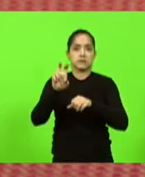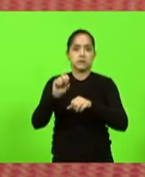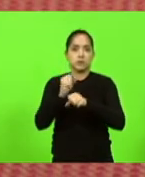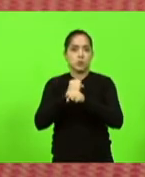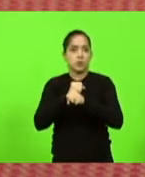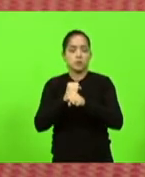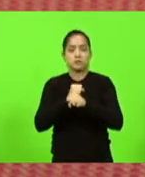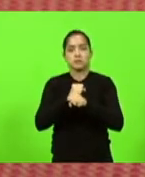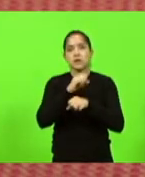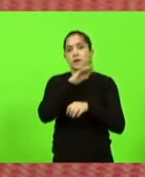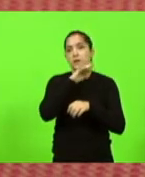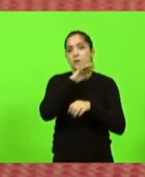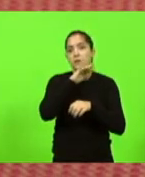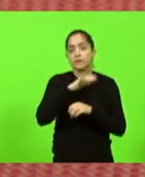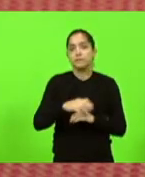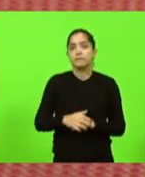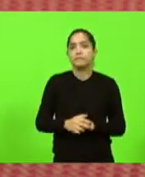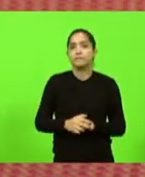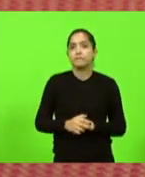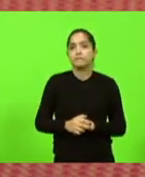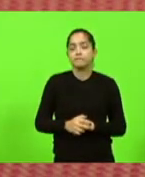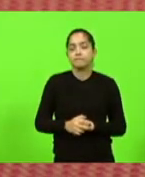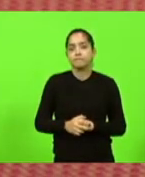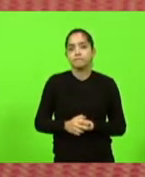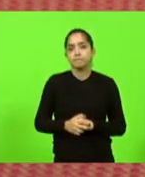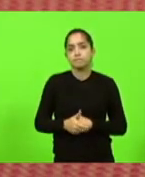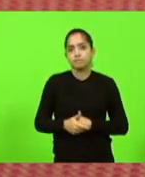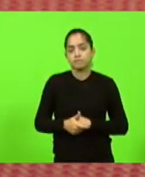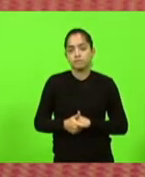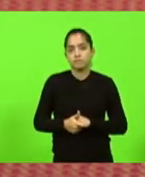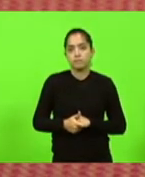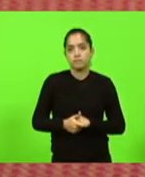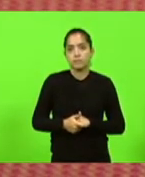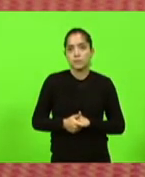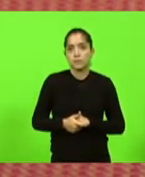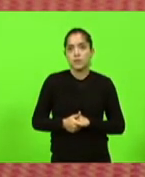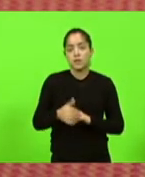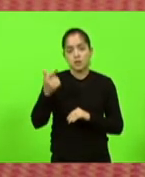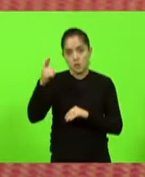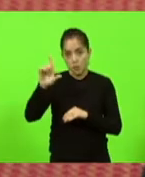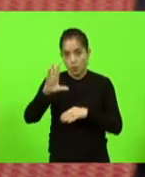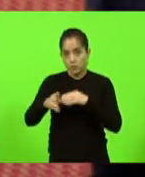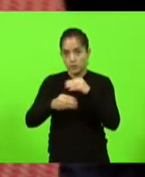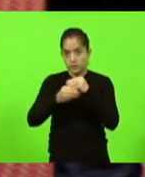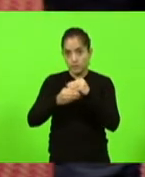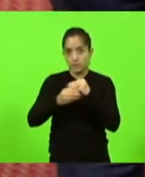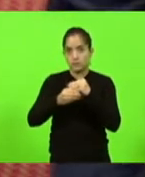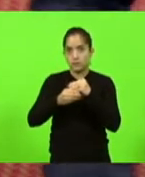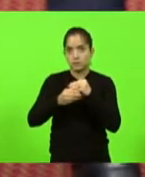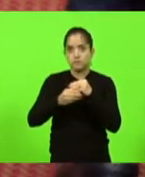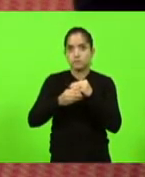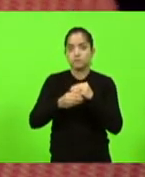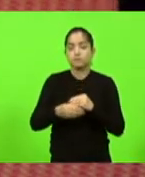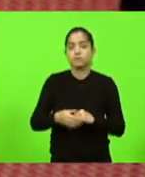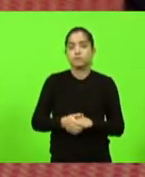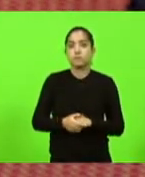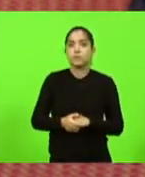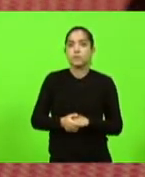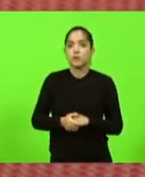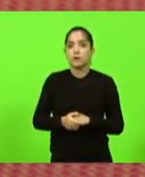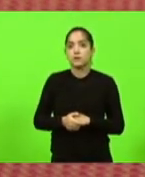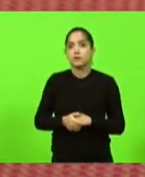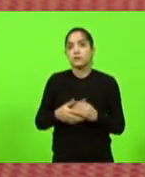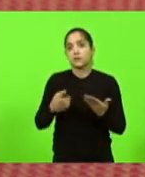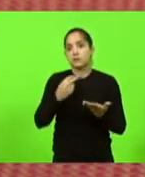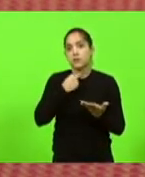realmente é ruim. Tá? É ruim. Posso tratar outra emenda do deputado Gessé Lopes? Tá. Então, nós não podemos,